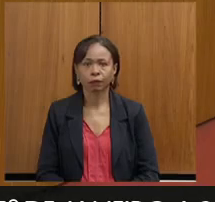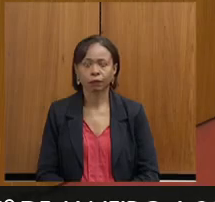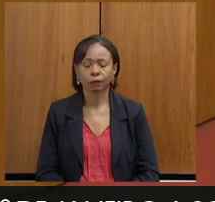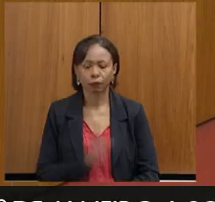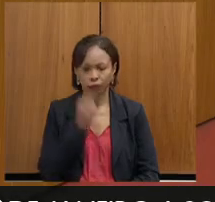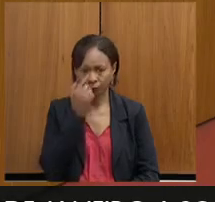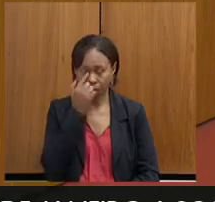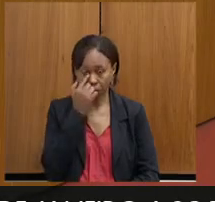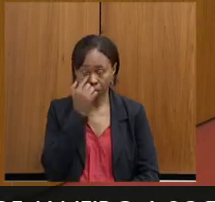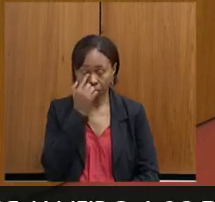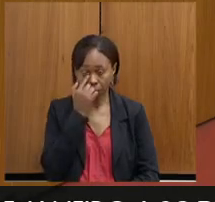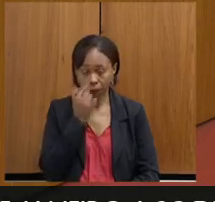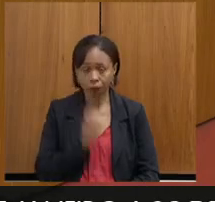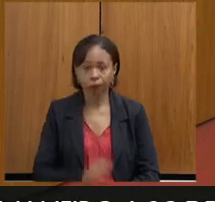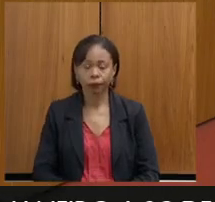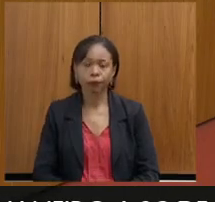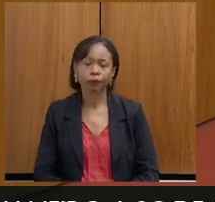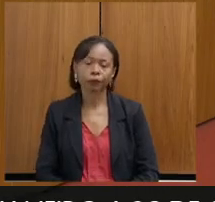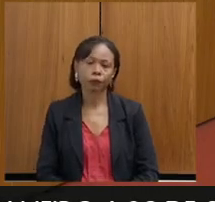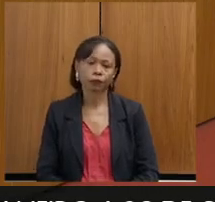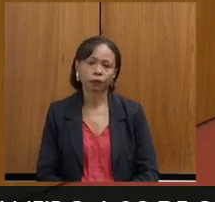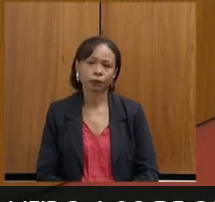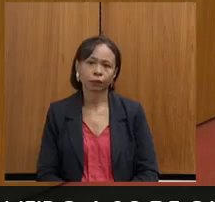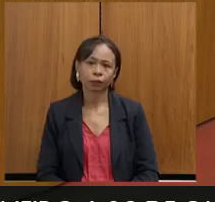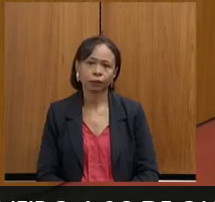quem sabe é mesmo eu poder